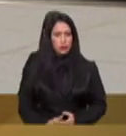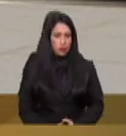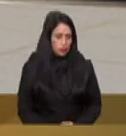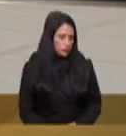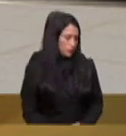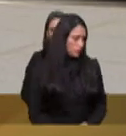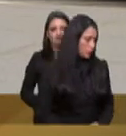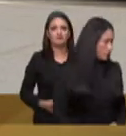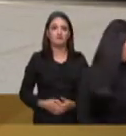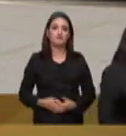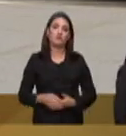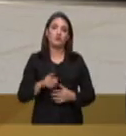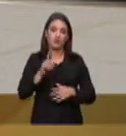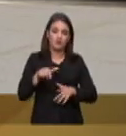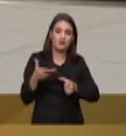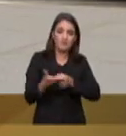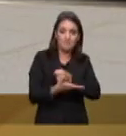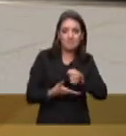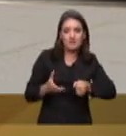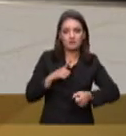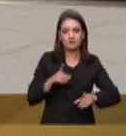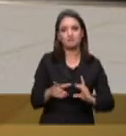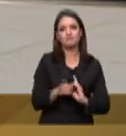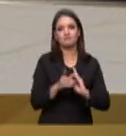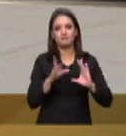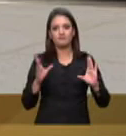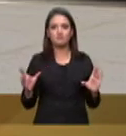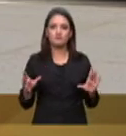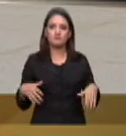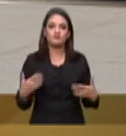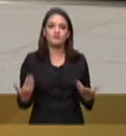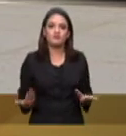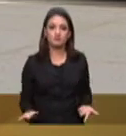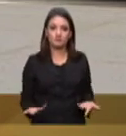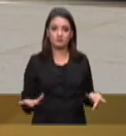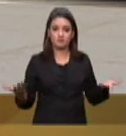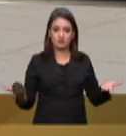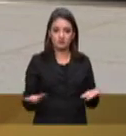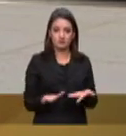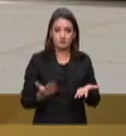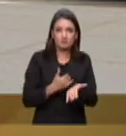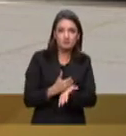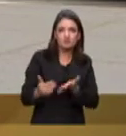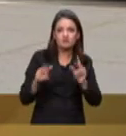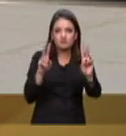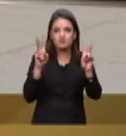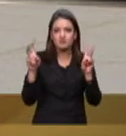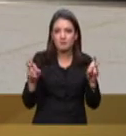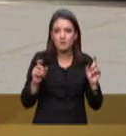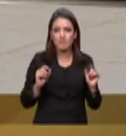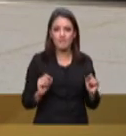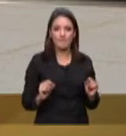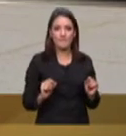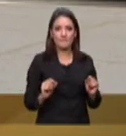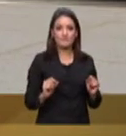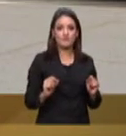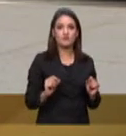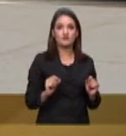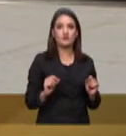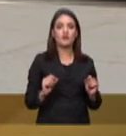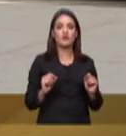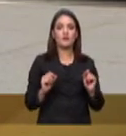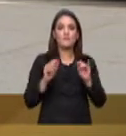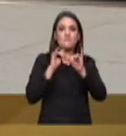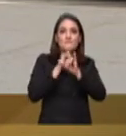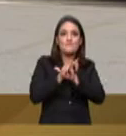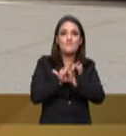da democracia. Dito isso, adentro agora um capítulo específico que denomino propaganda